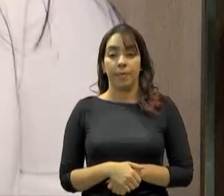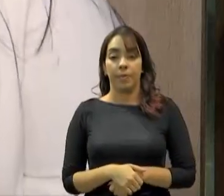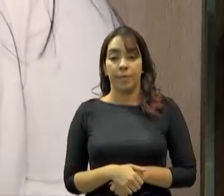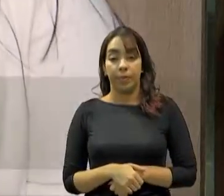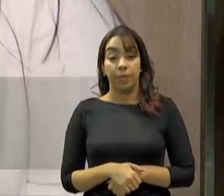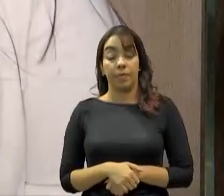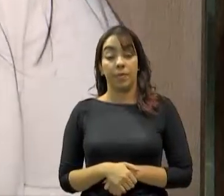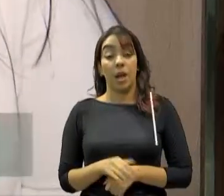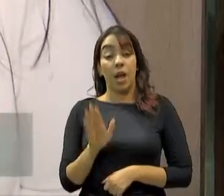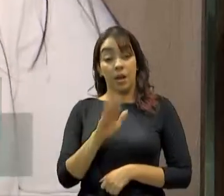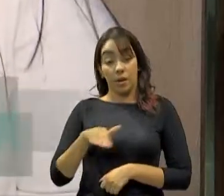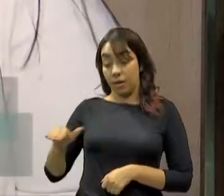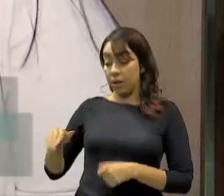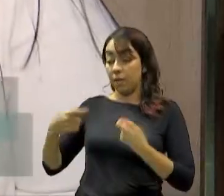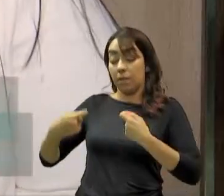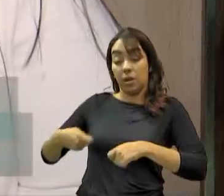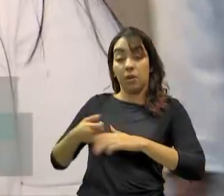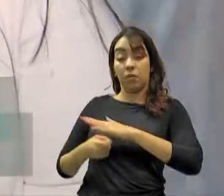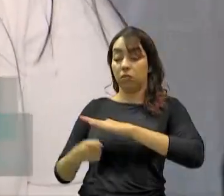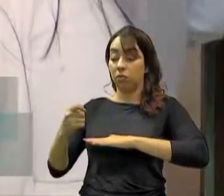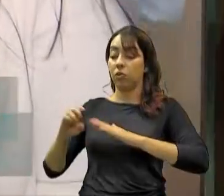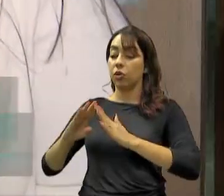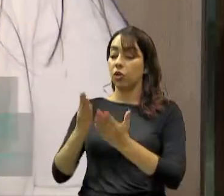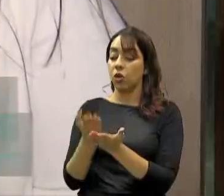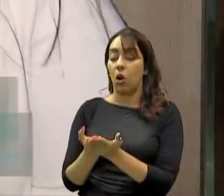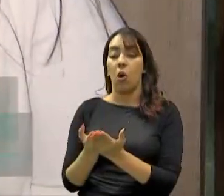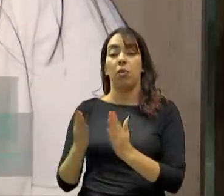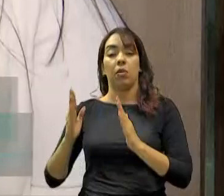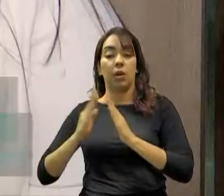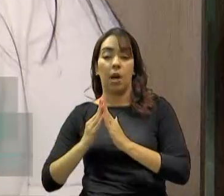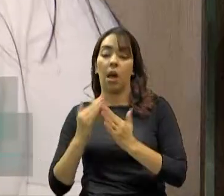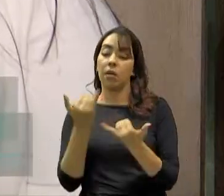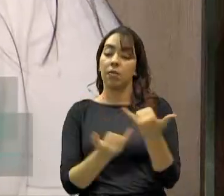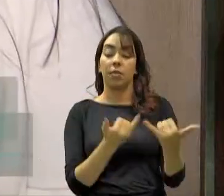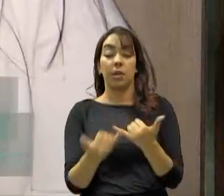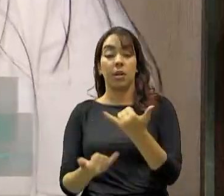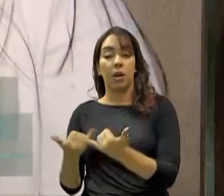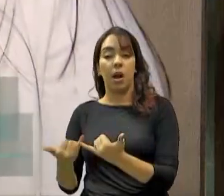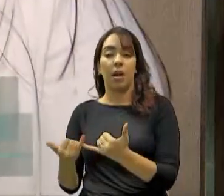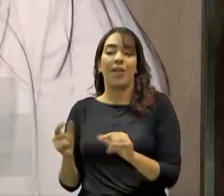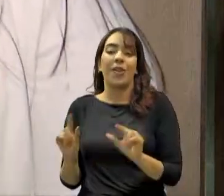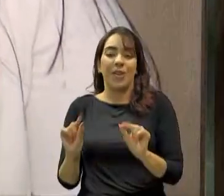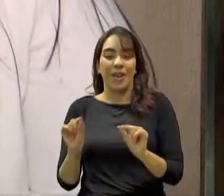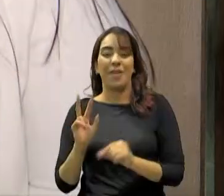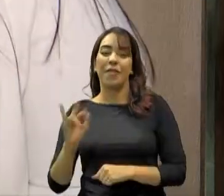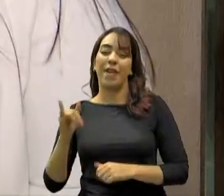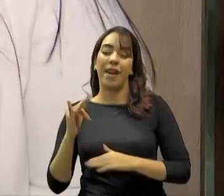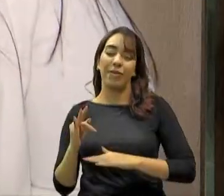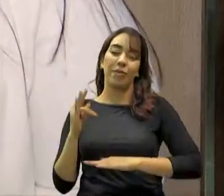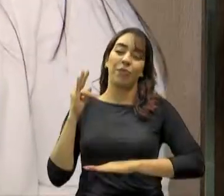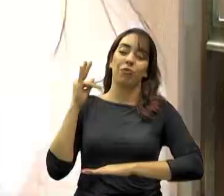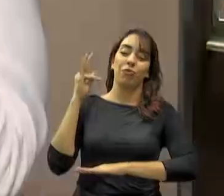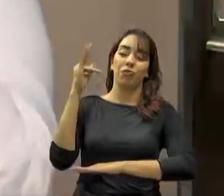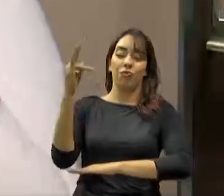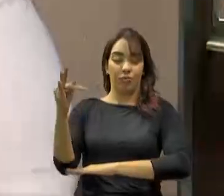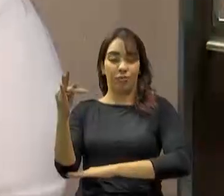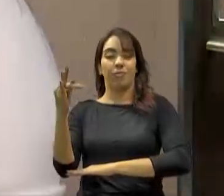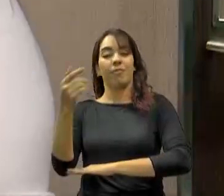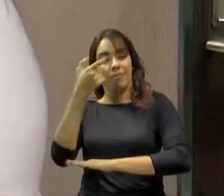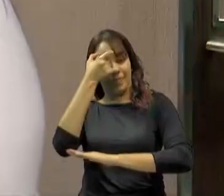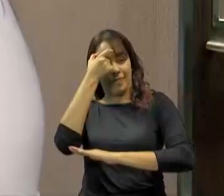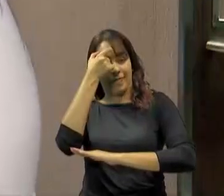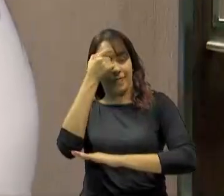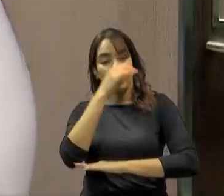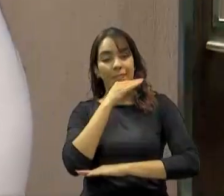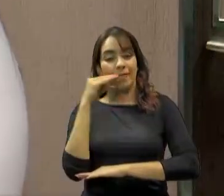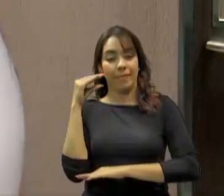tem que est na escola tem que est an l tem que brincar até porque hoje é o reflexo de um futuro adulto Eu acredito que a